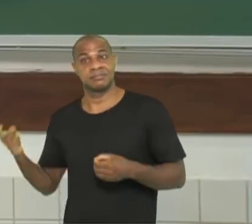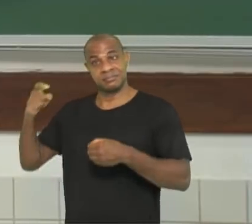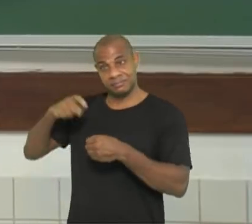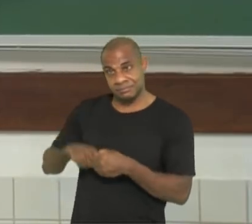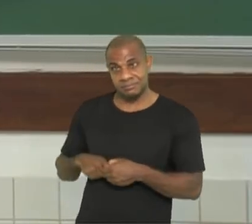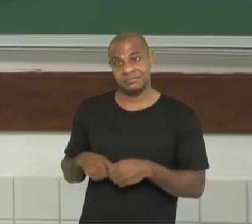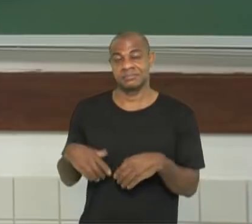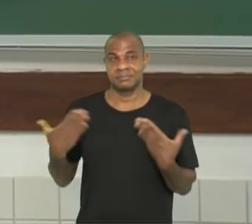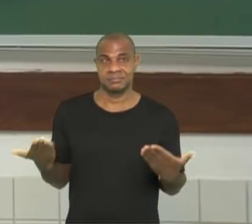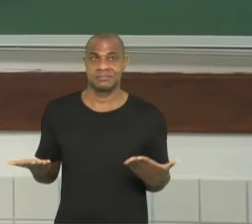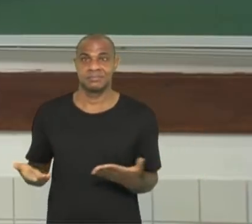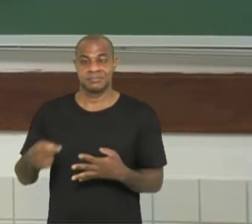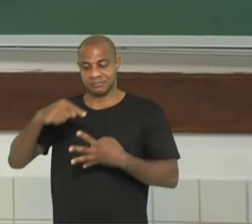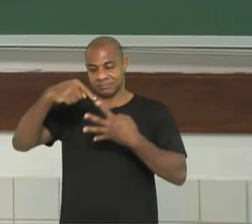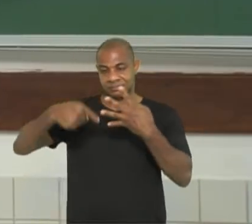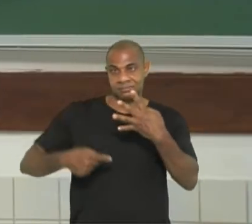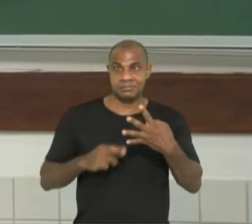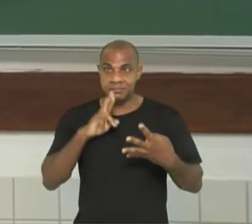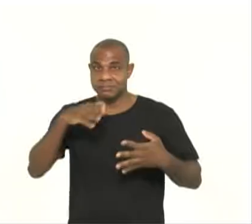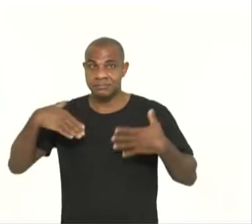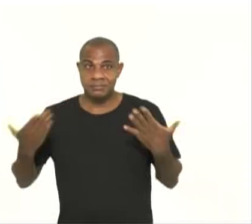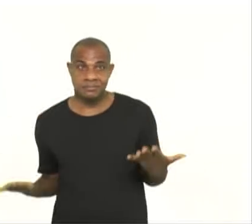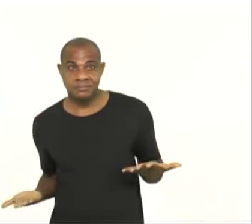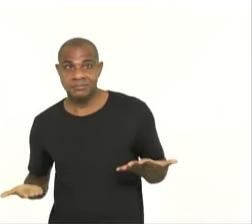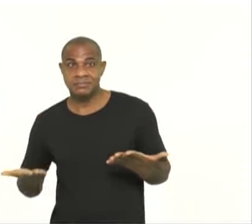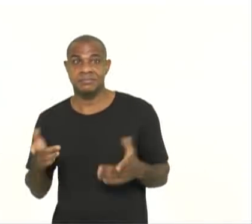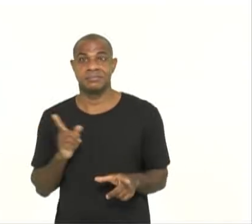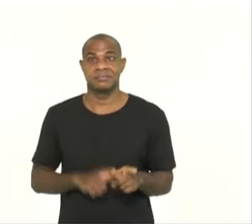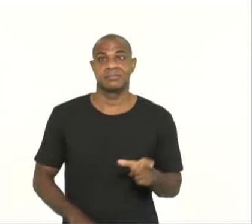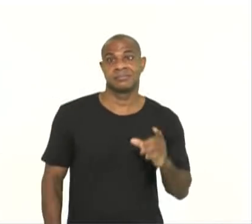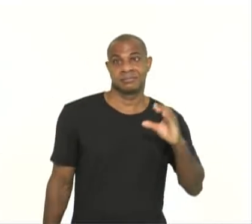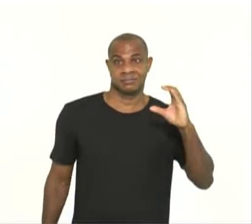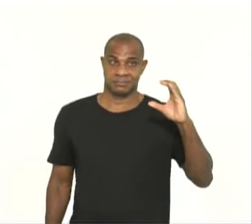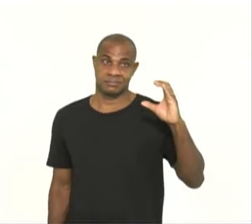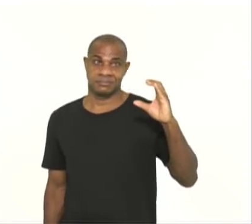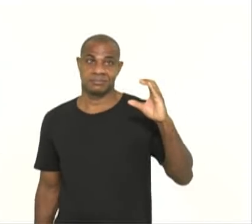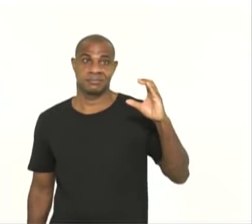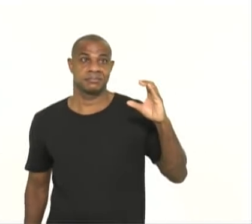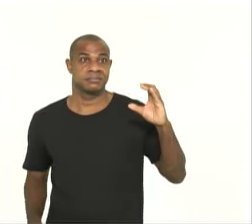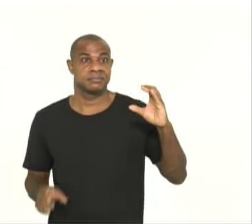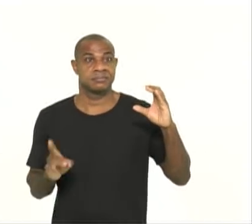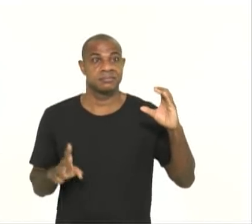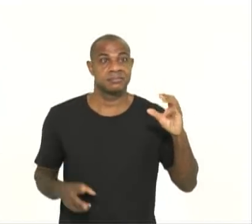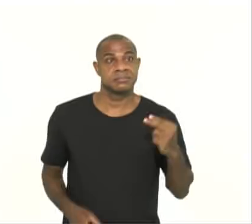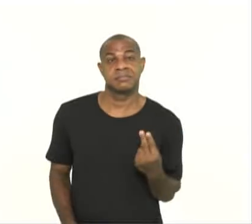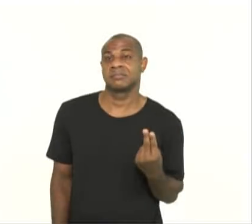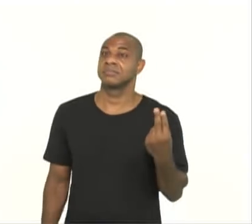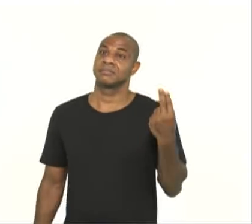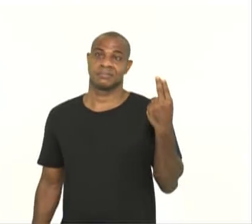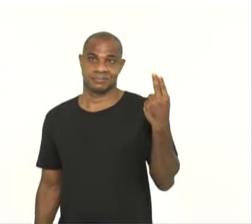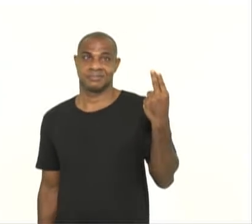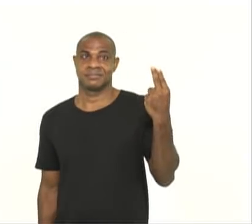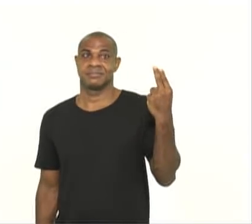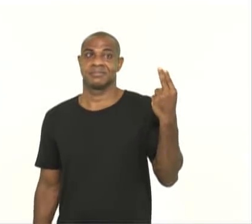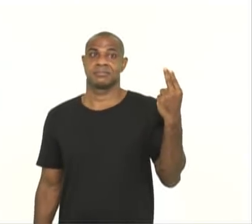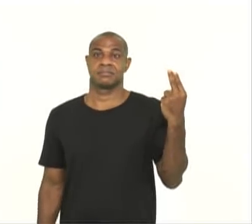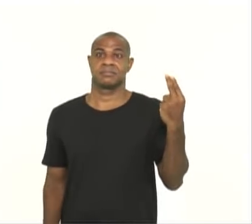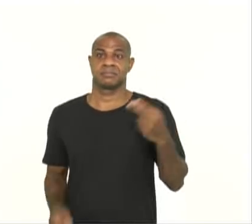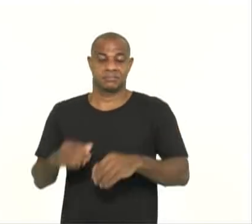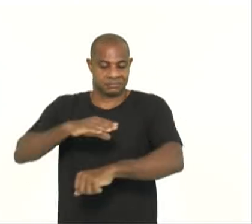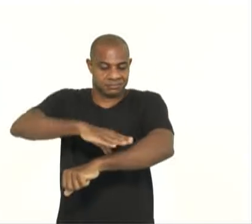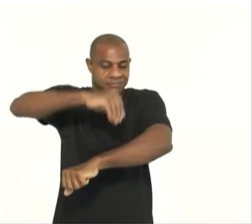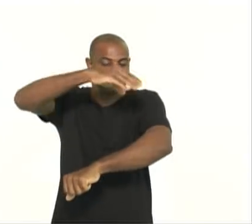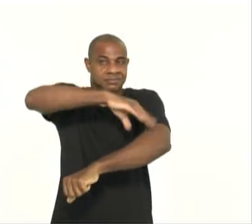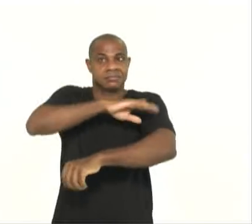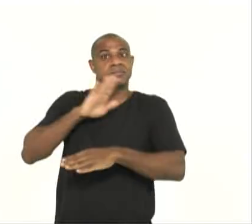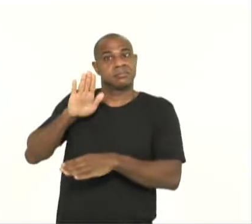Voltamos e a alternativa correta é a letra C, somente a 2. As penas elas vão proteger